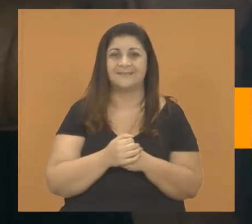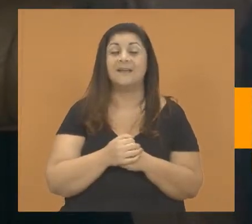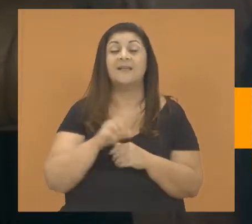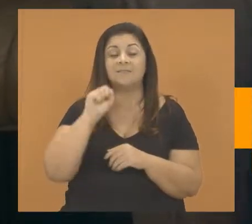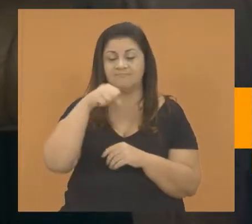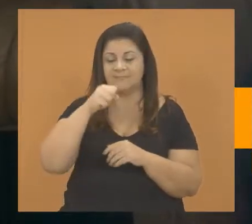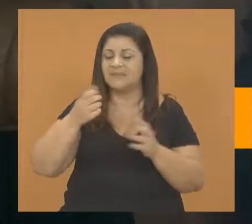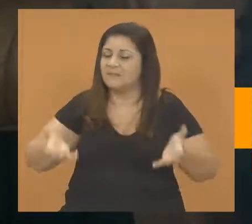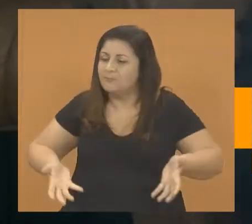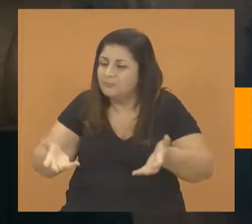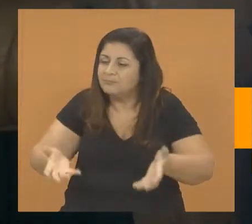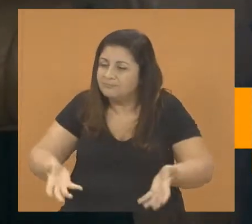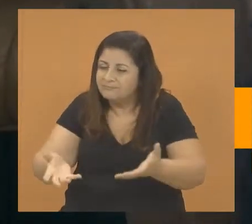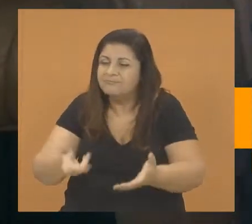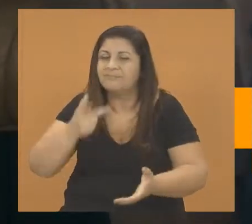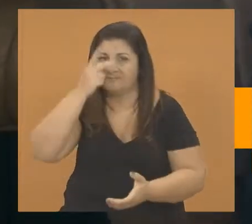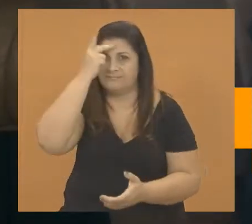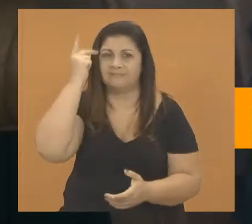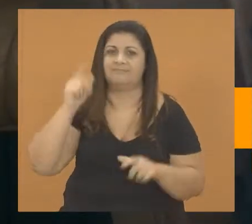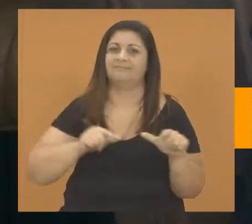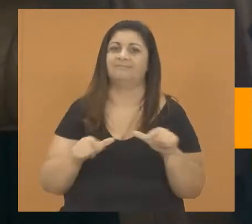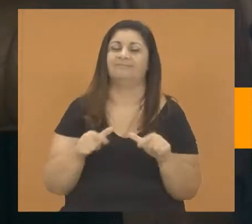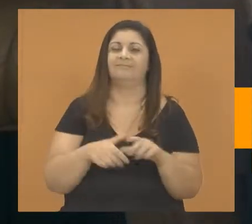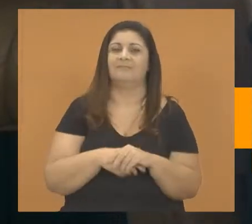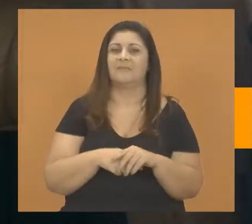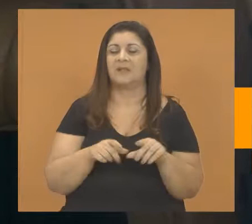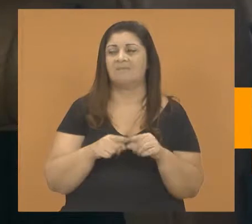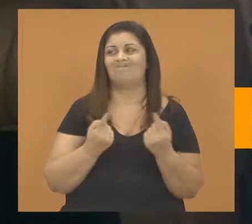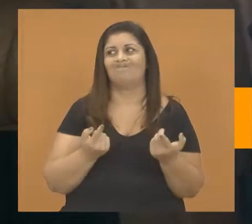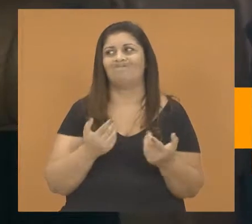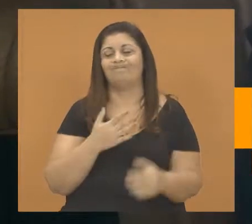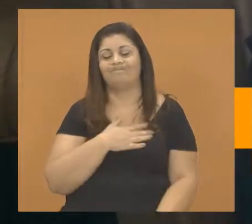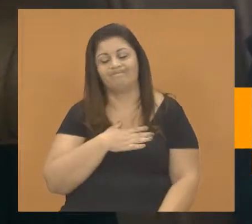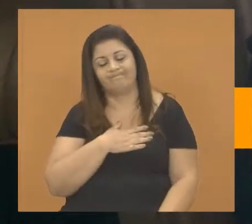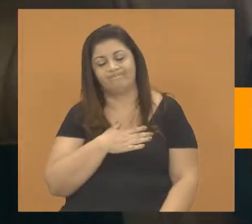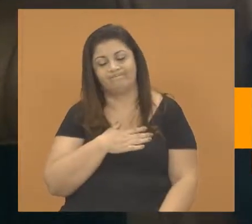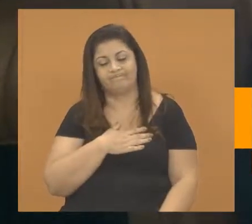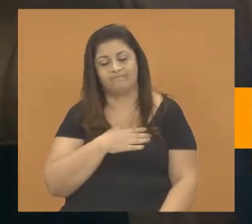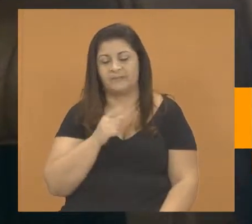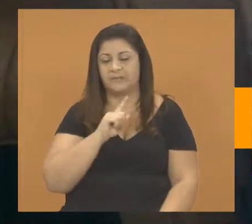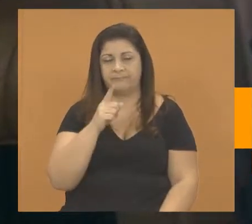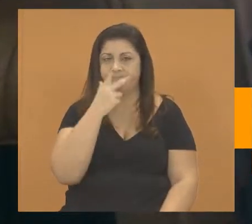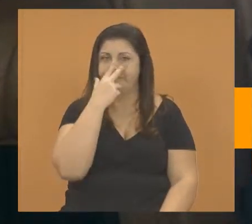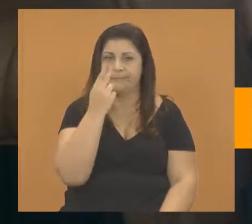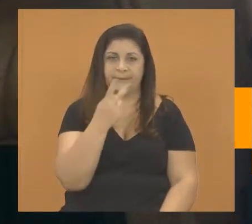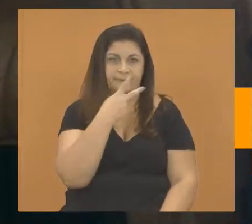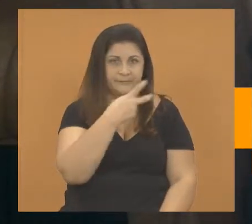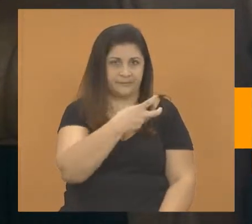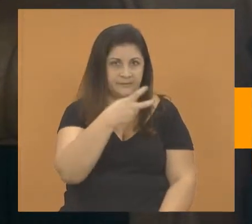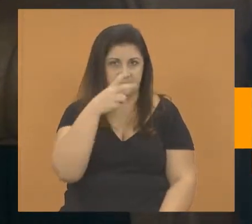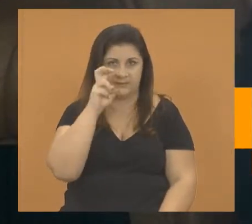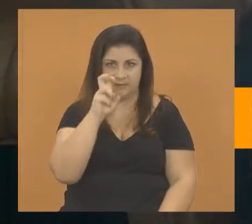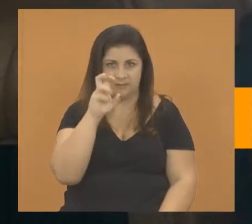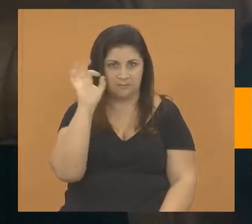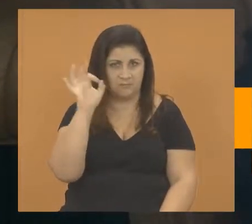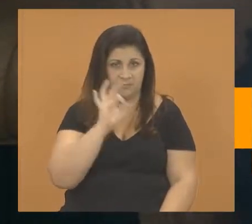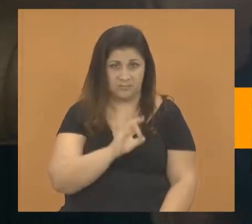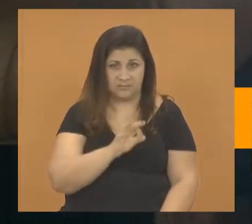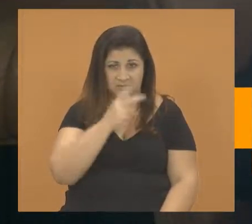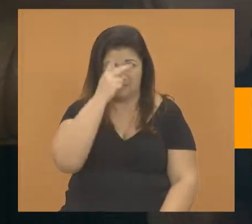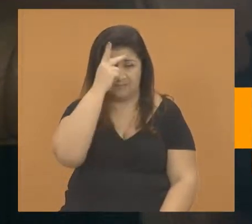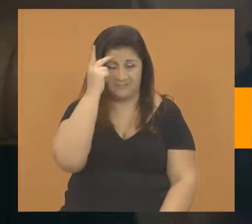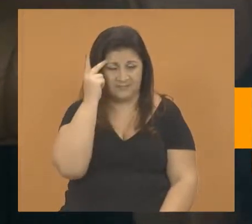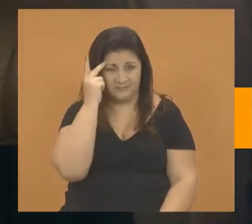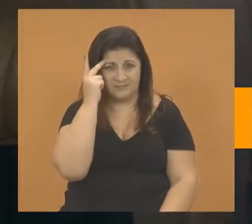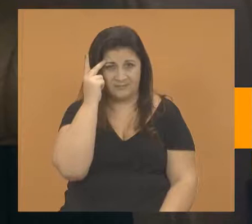servidor público agora sinceramente eu não penso que 25% dos cargos em comissão nós